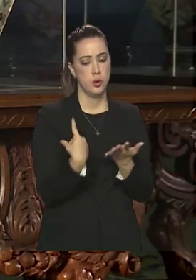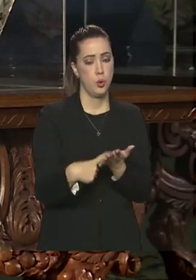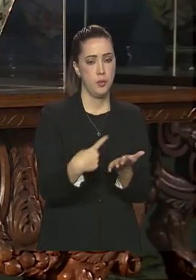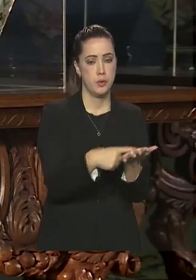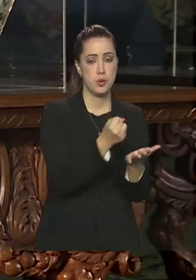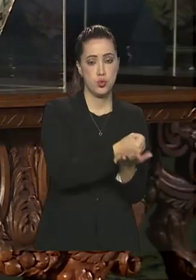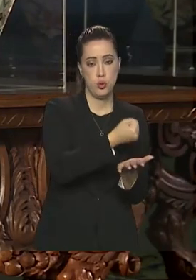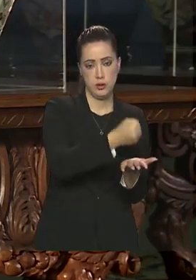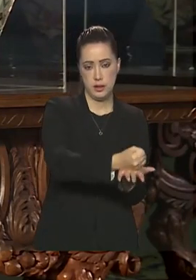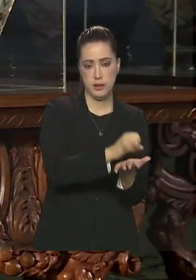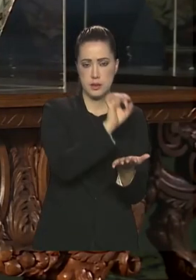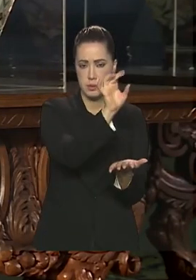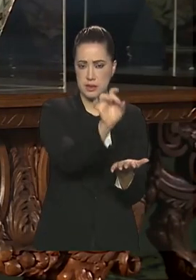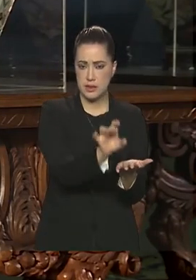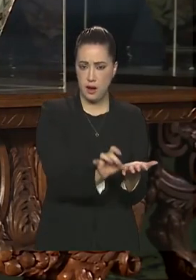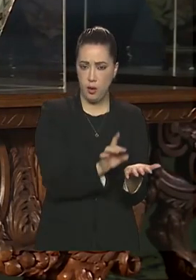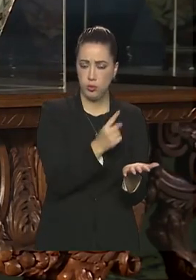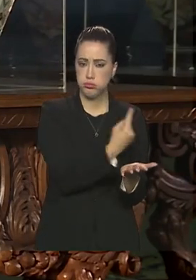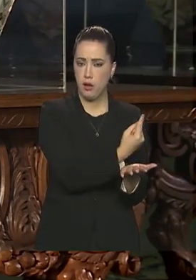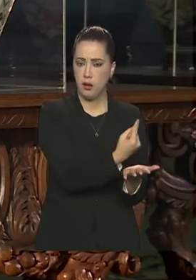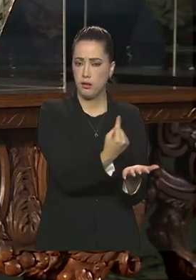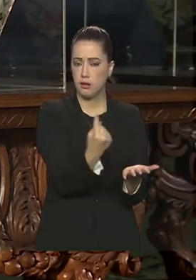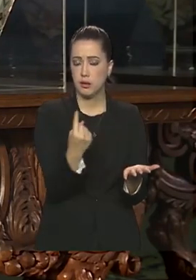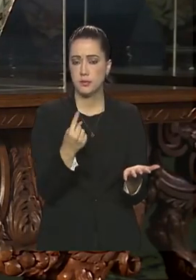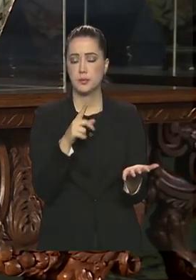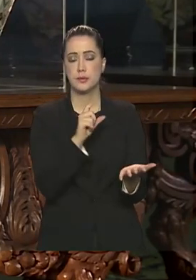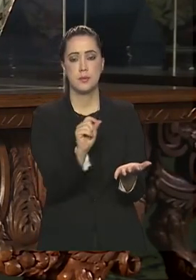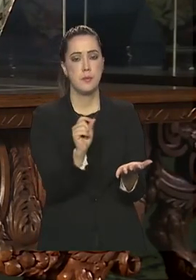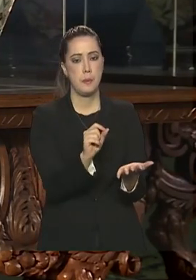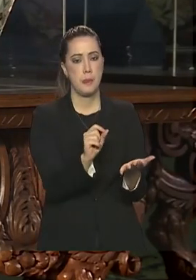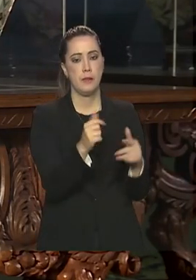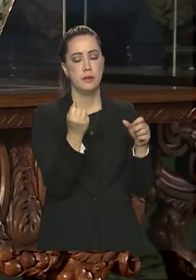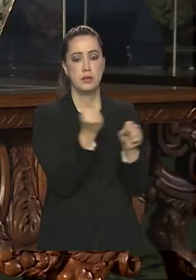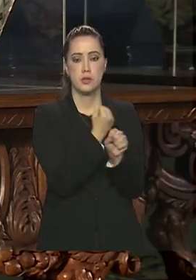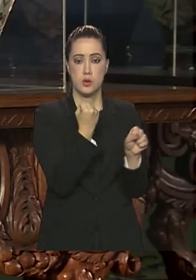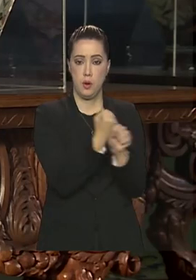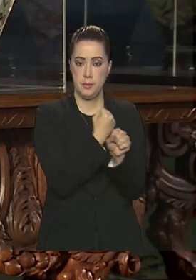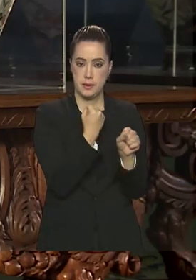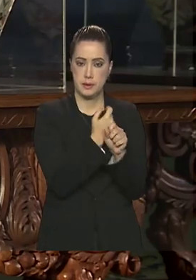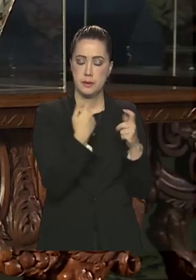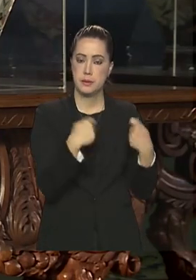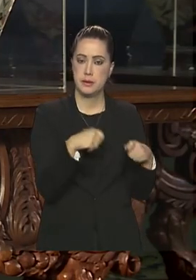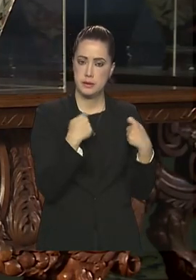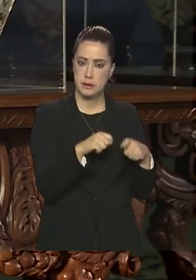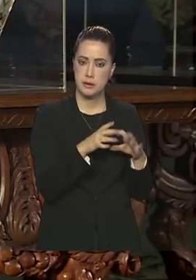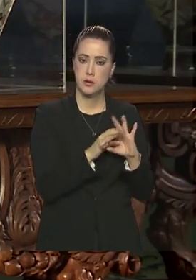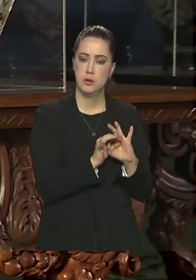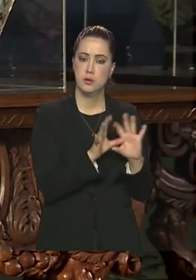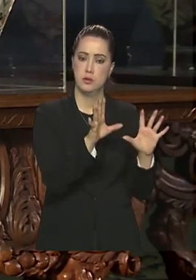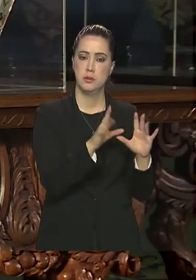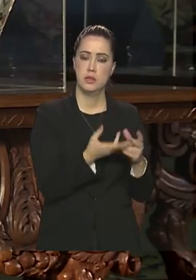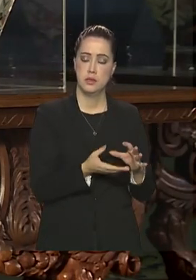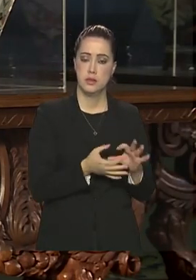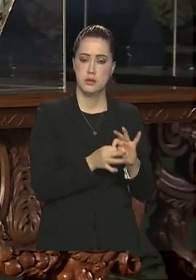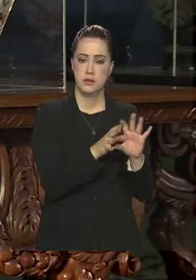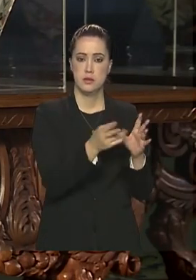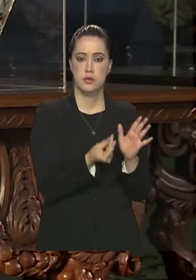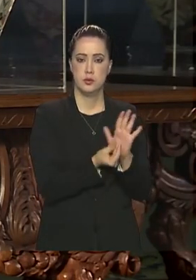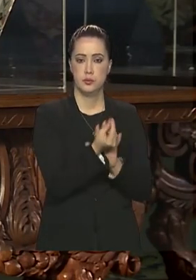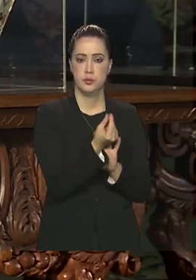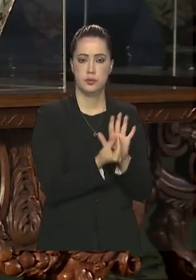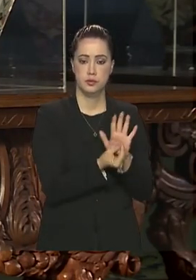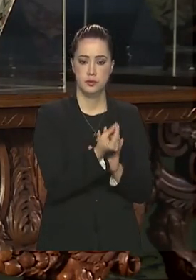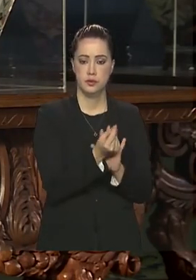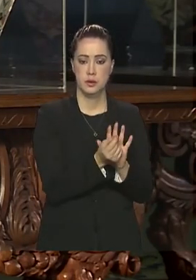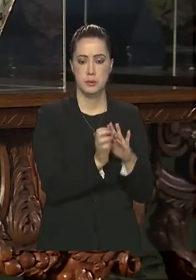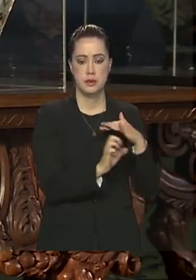os contratos específicos para cada uma das obras a serem feitas, com autorização dos repasses financeiros para